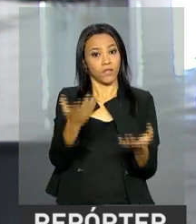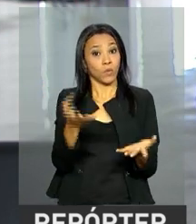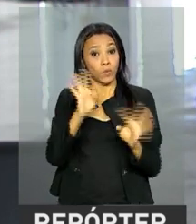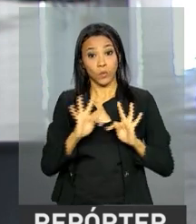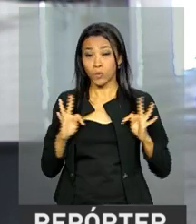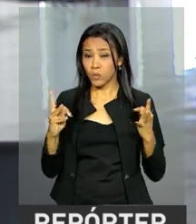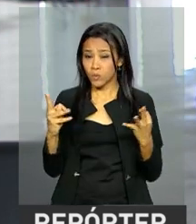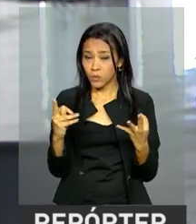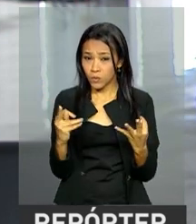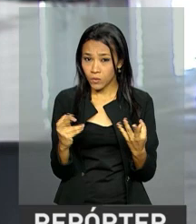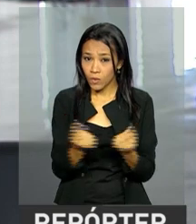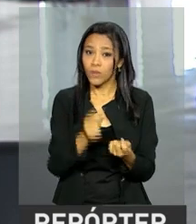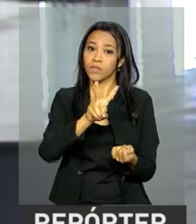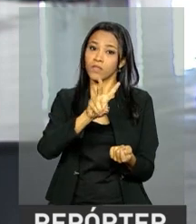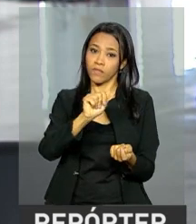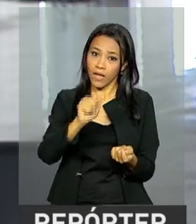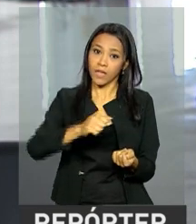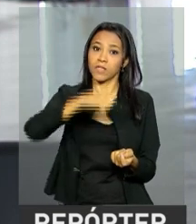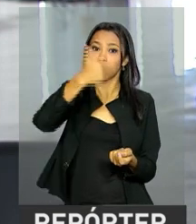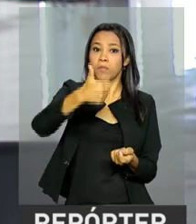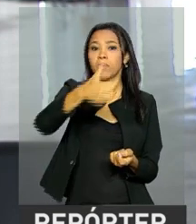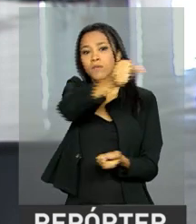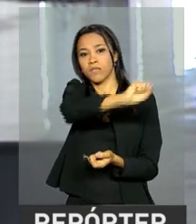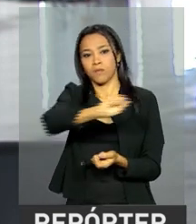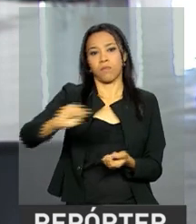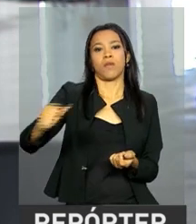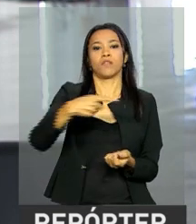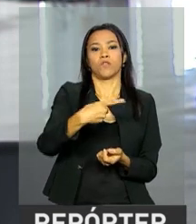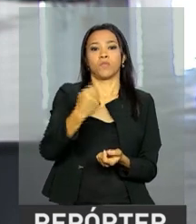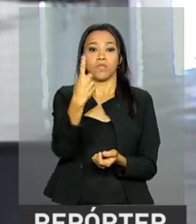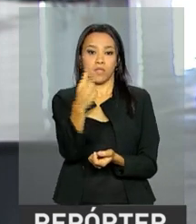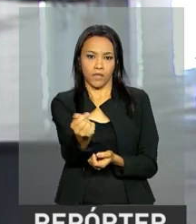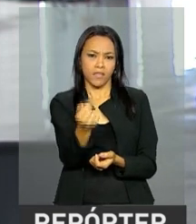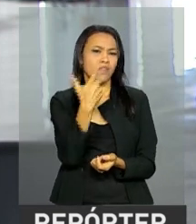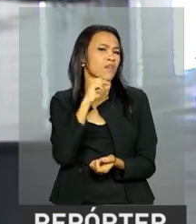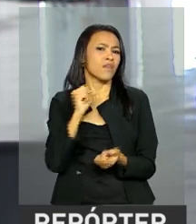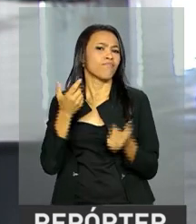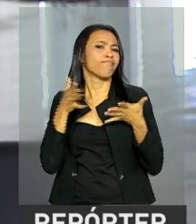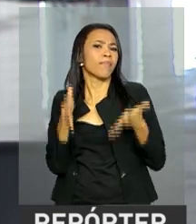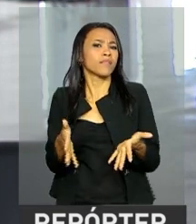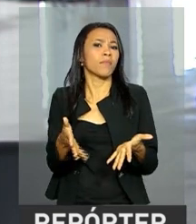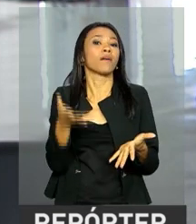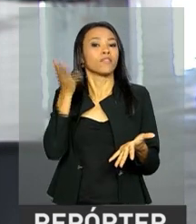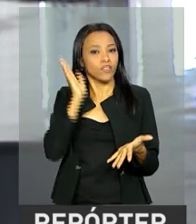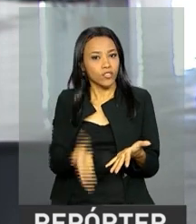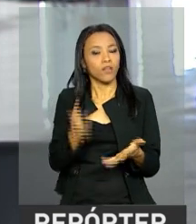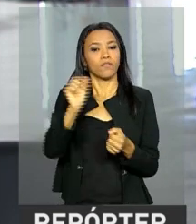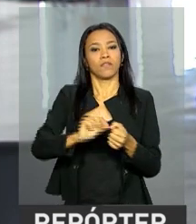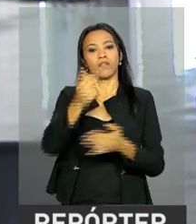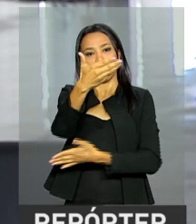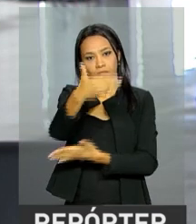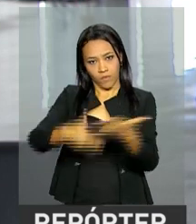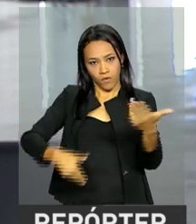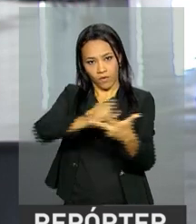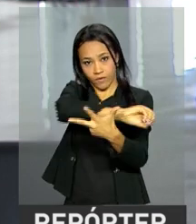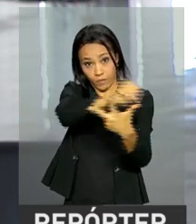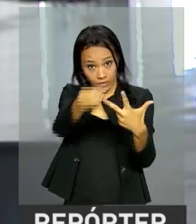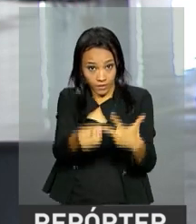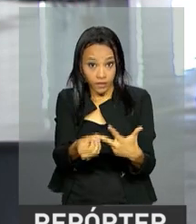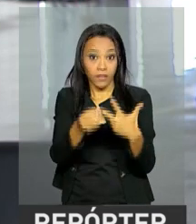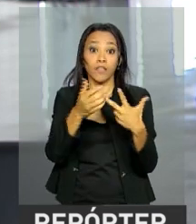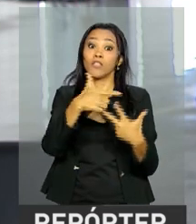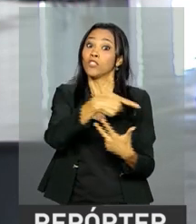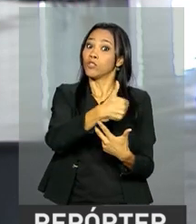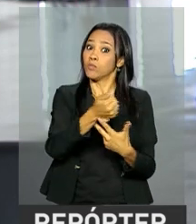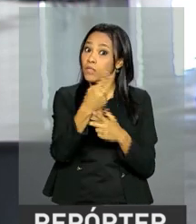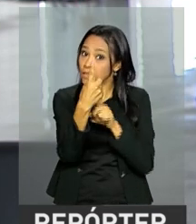vagas pro pro primeiro semestre de 2017 podem participar os candidatos que fizeram o Exame Nacional do Ensino Médio Enem de